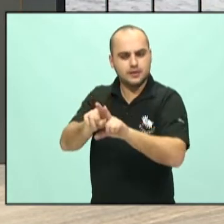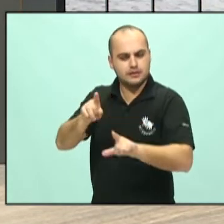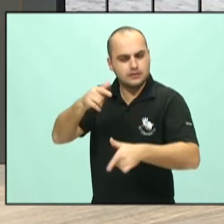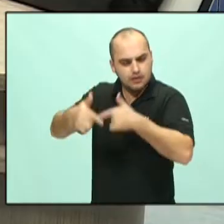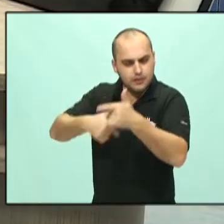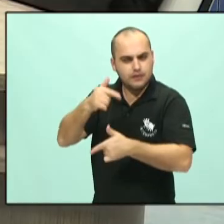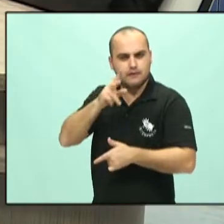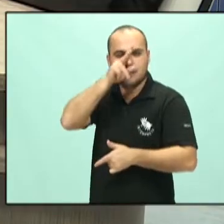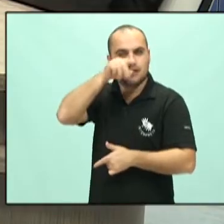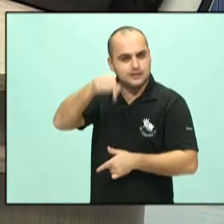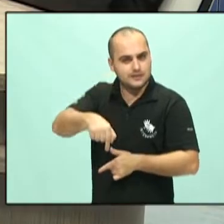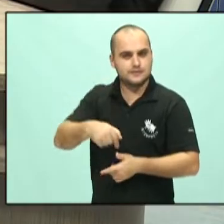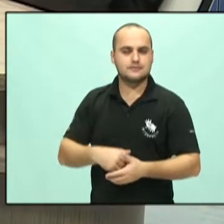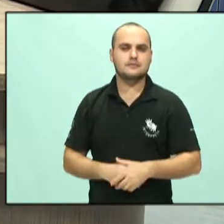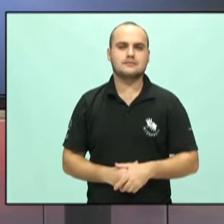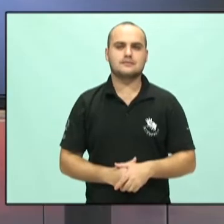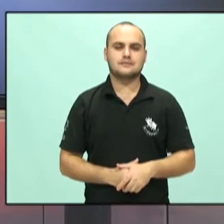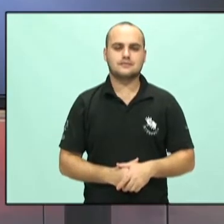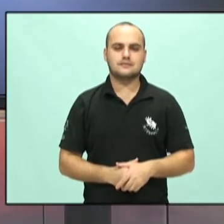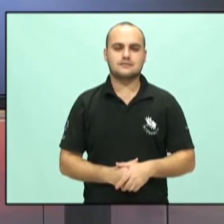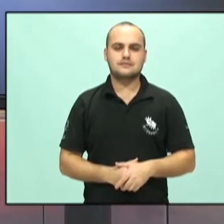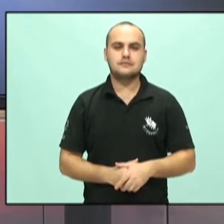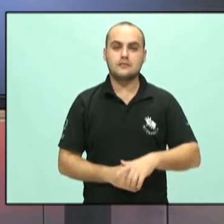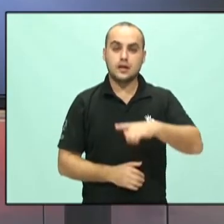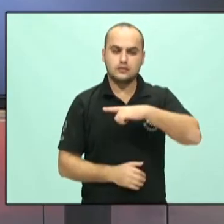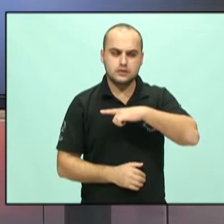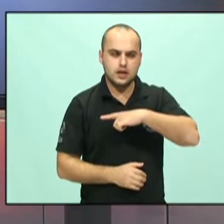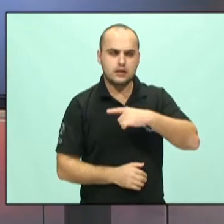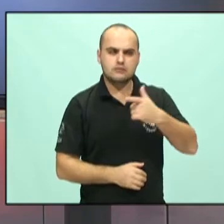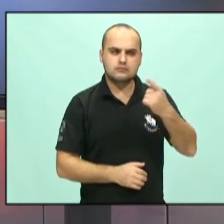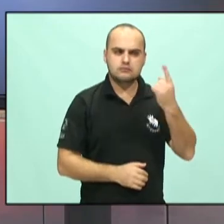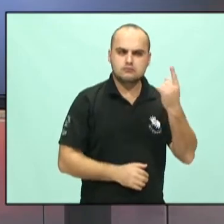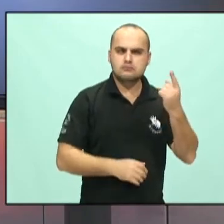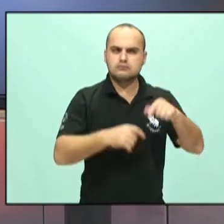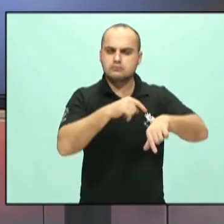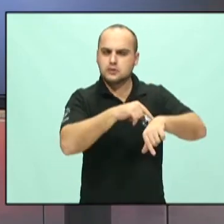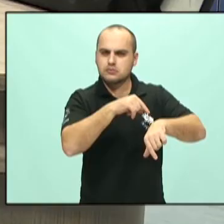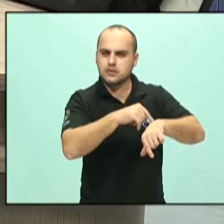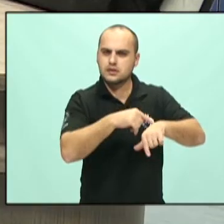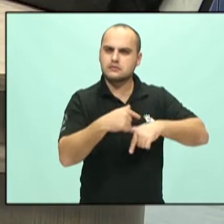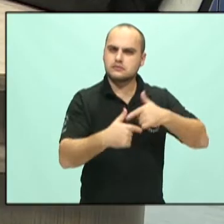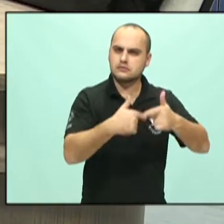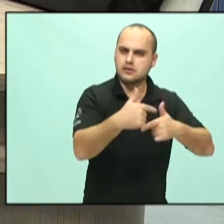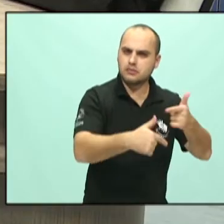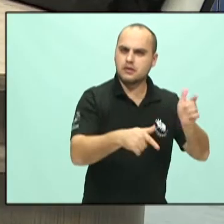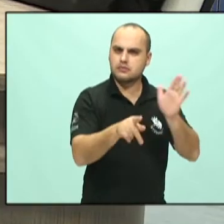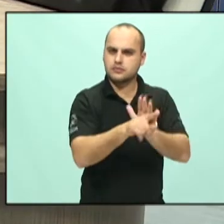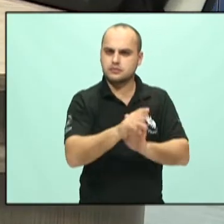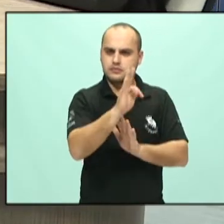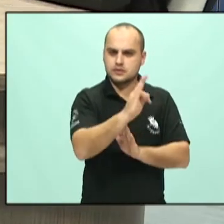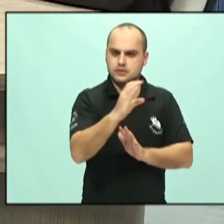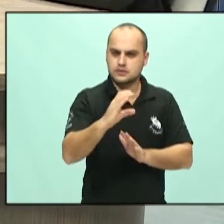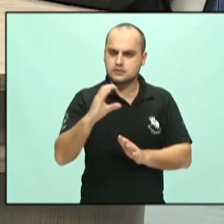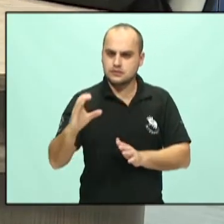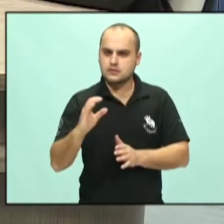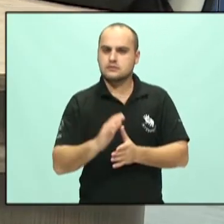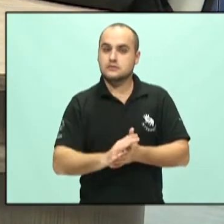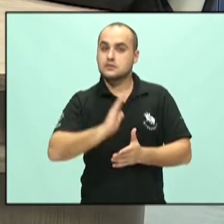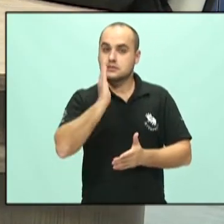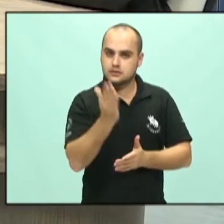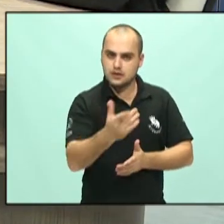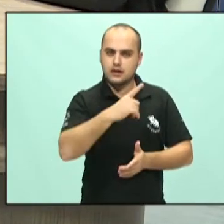bastante. Nós temos alguns trechos dos trabalhos de conclusão de curso, que já viraram